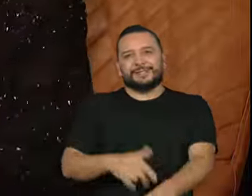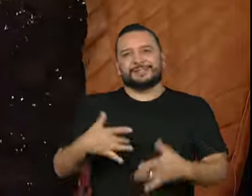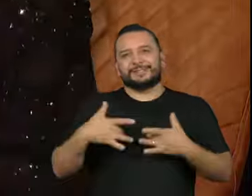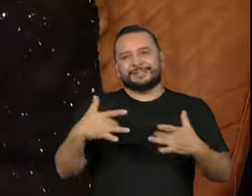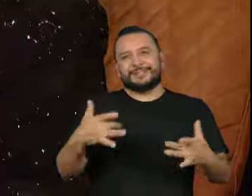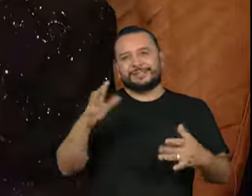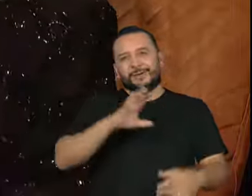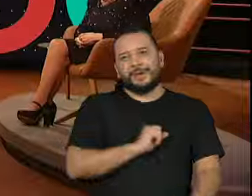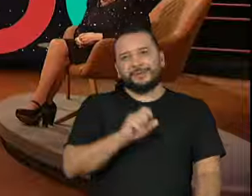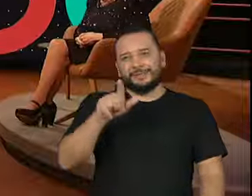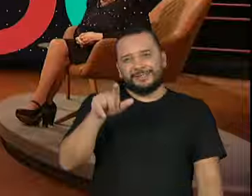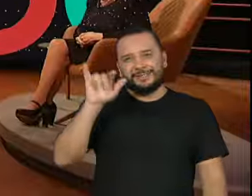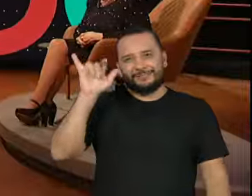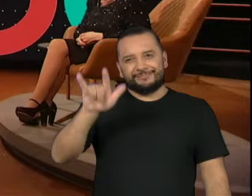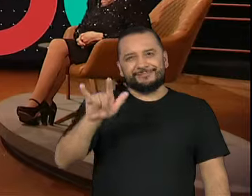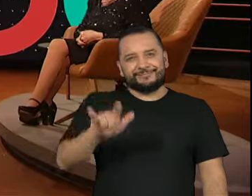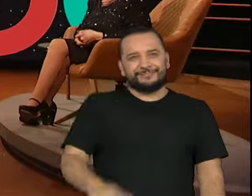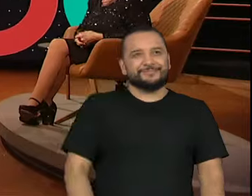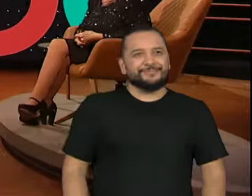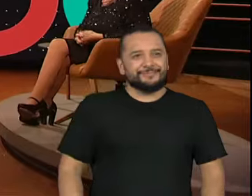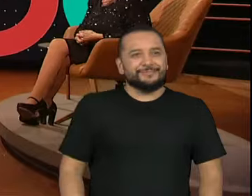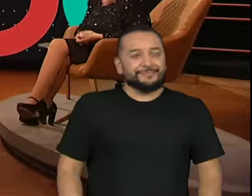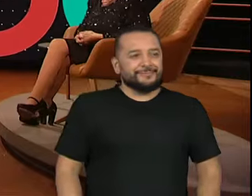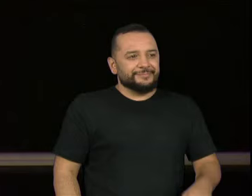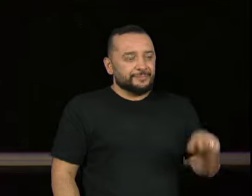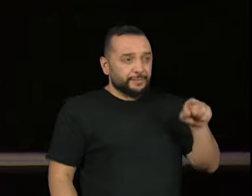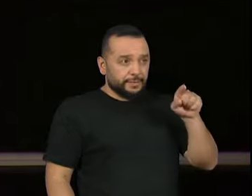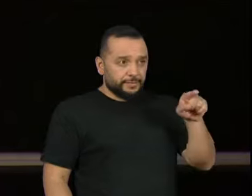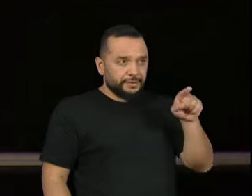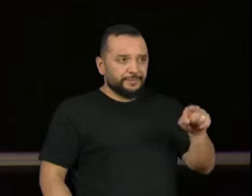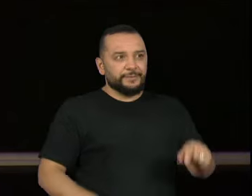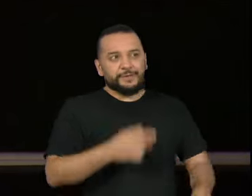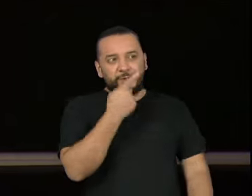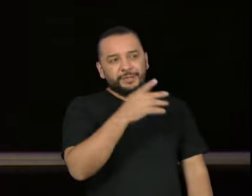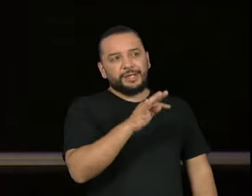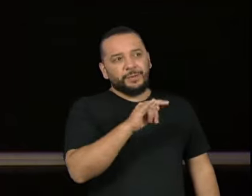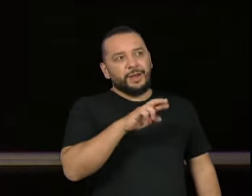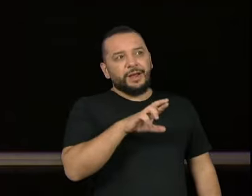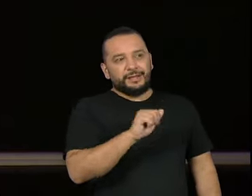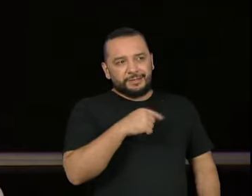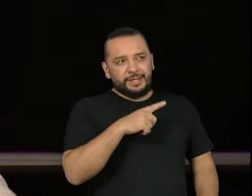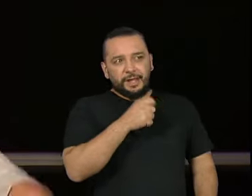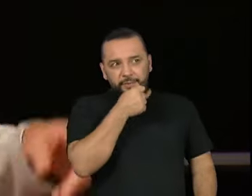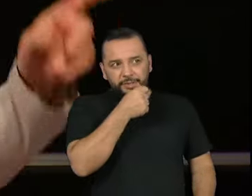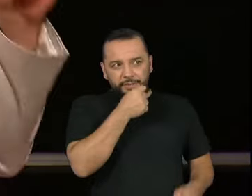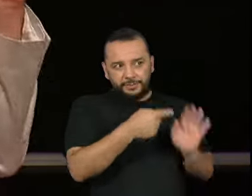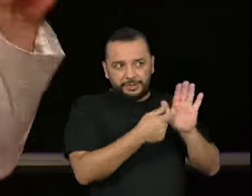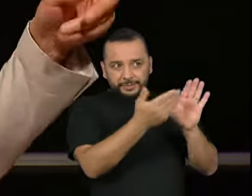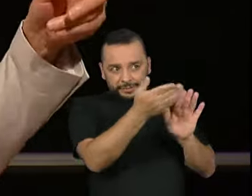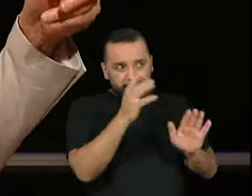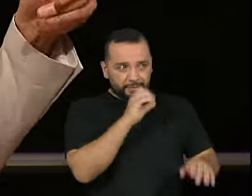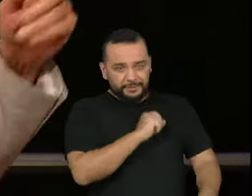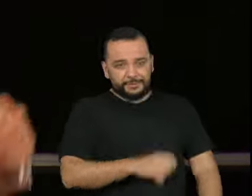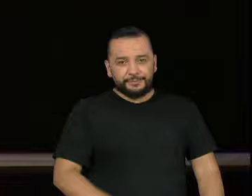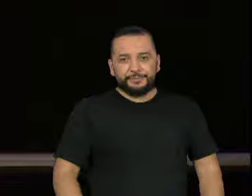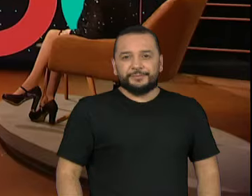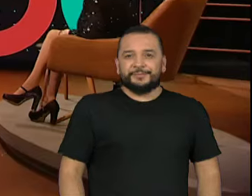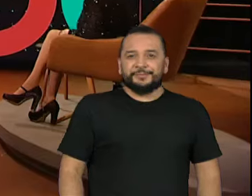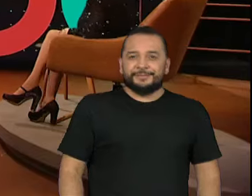você. Você falou agora do Taiguara, a gente fez uma matéria sobre ele para você ver. Olha Ai, só. Que lindo.